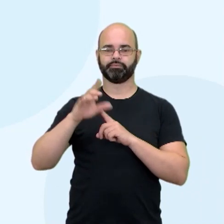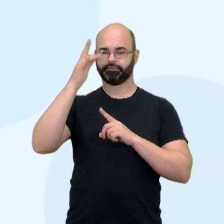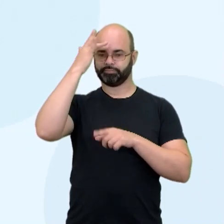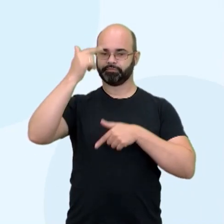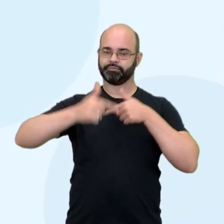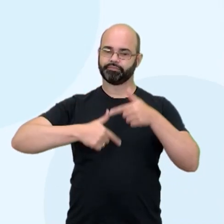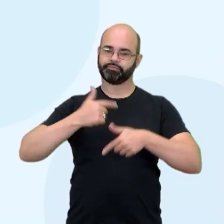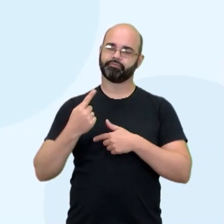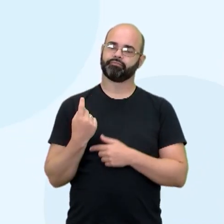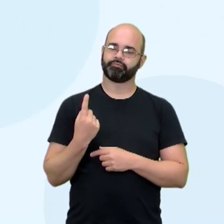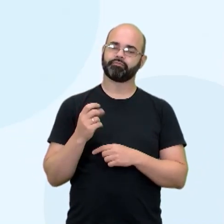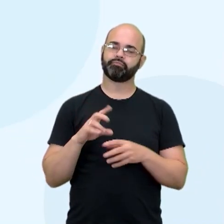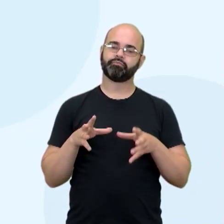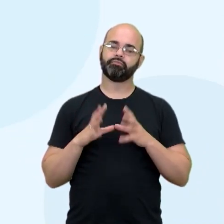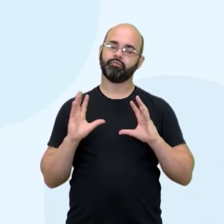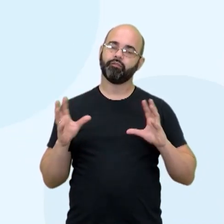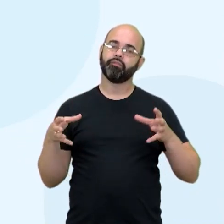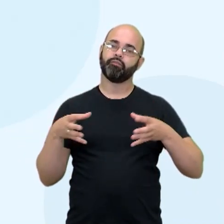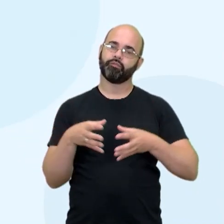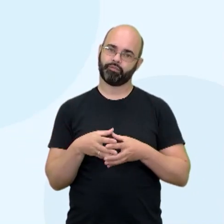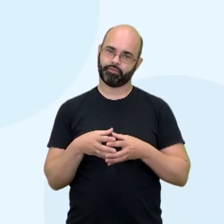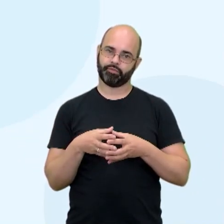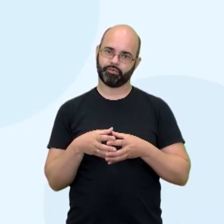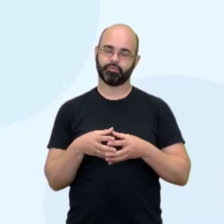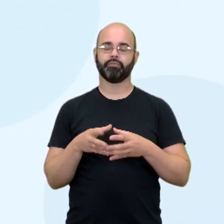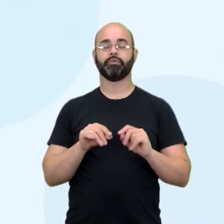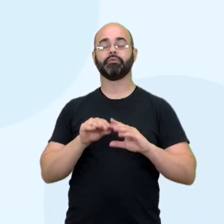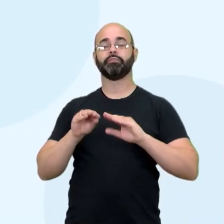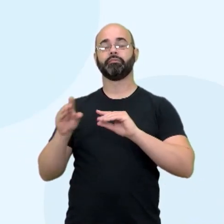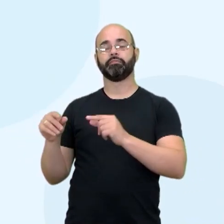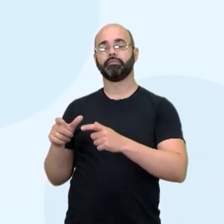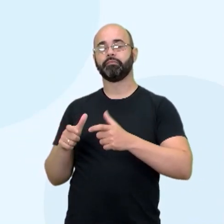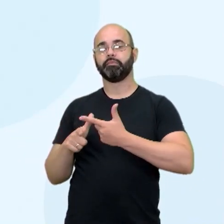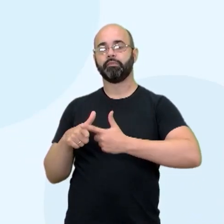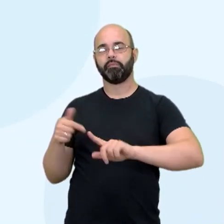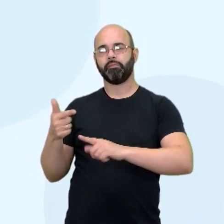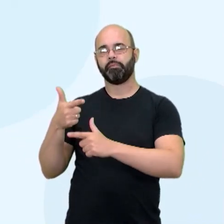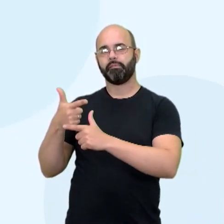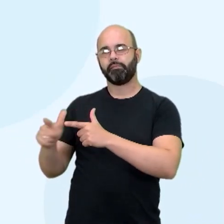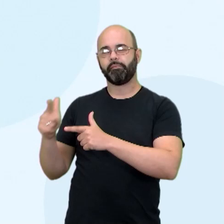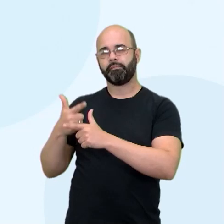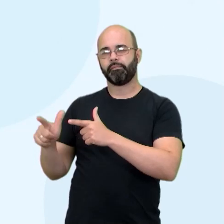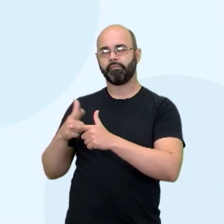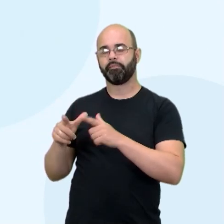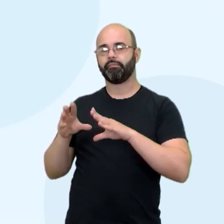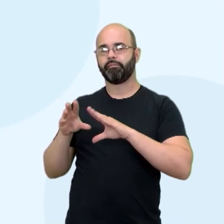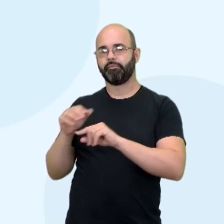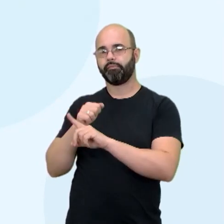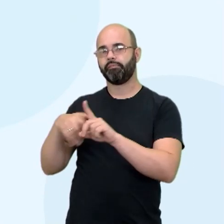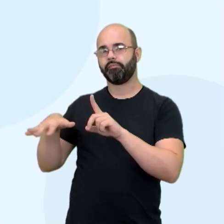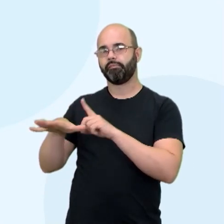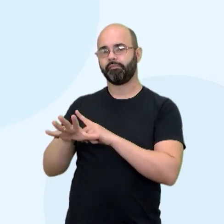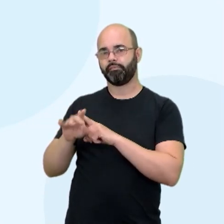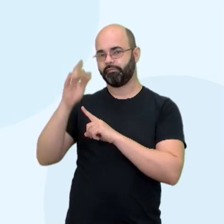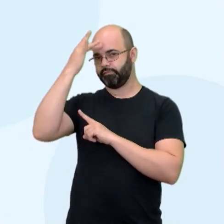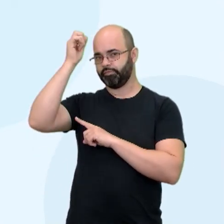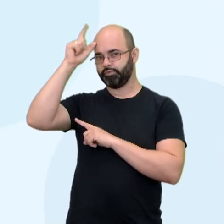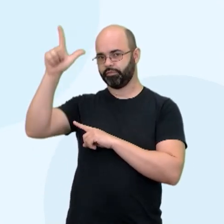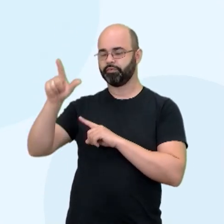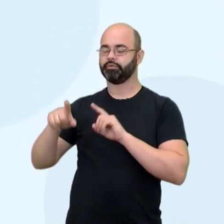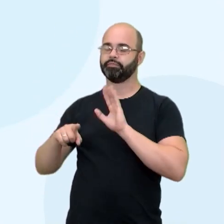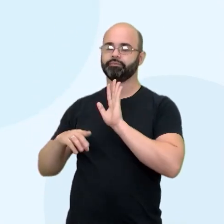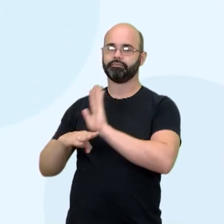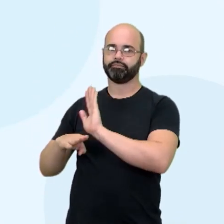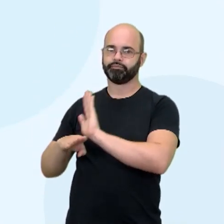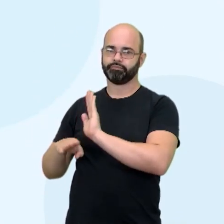ou coletivas, de mediação e intervenção sobre problemas de natureza sociocultural.